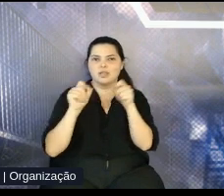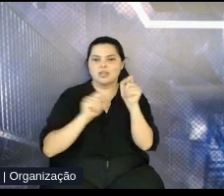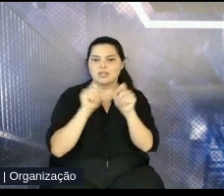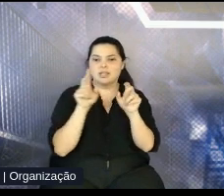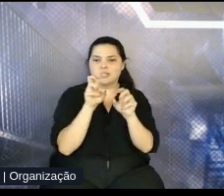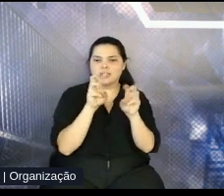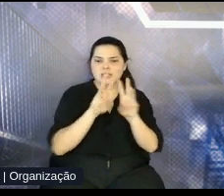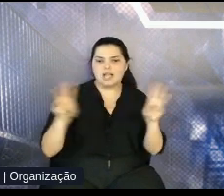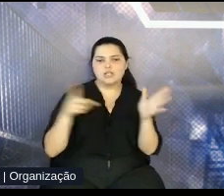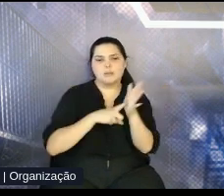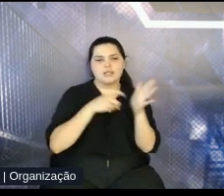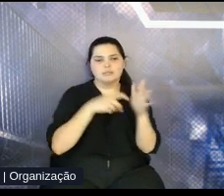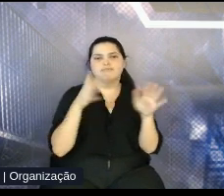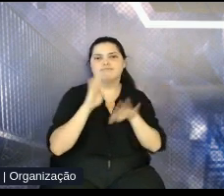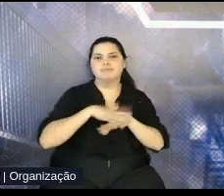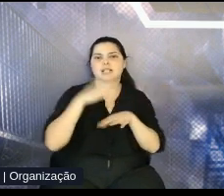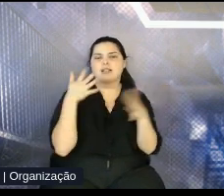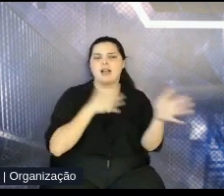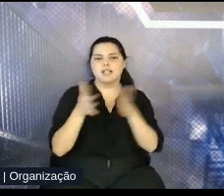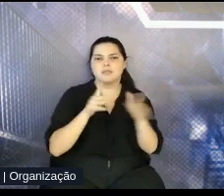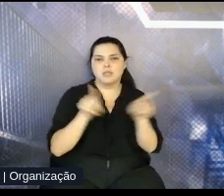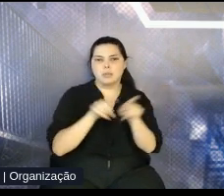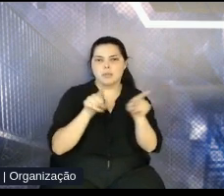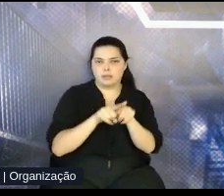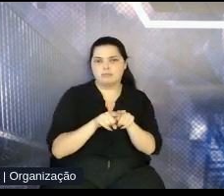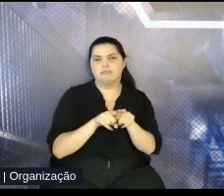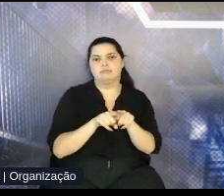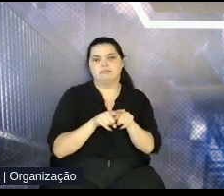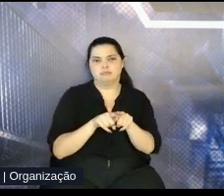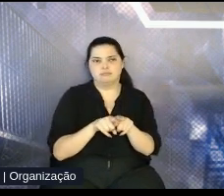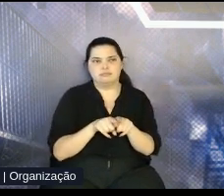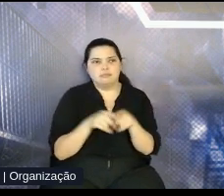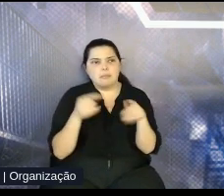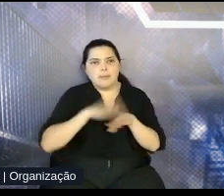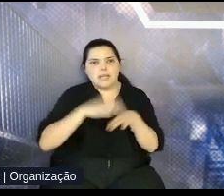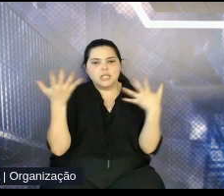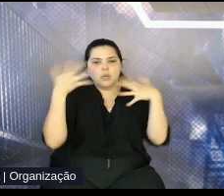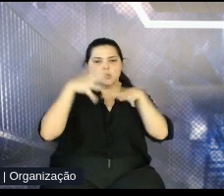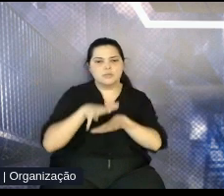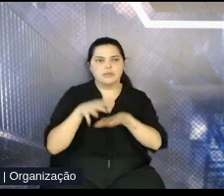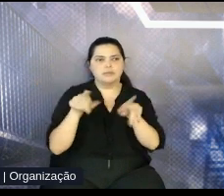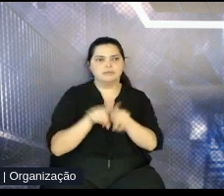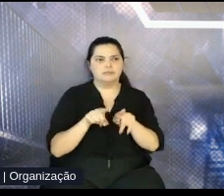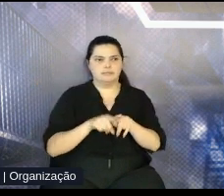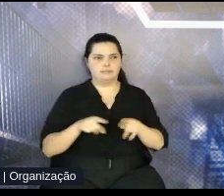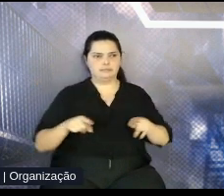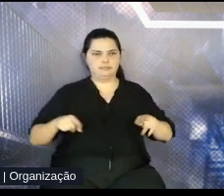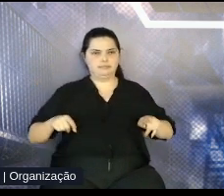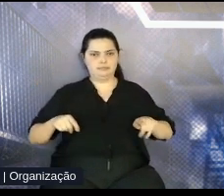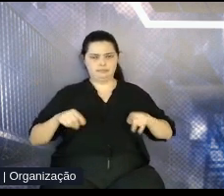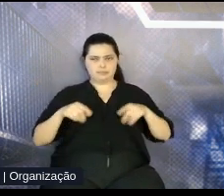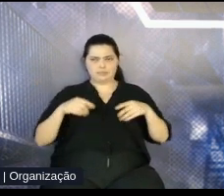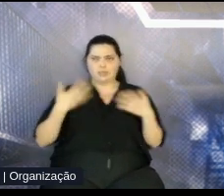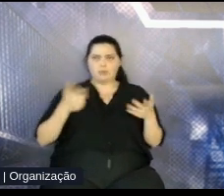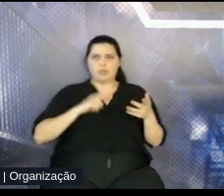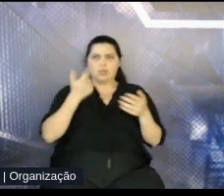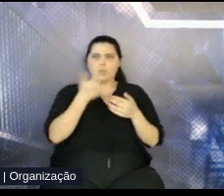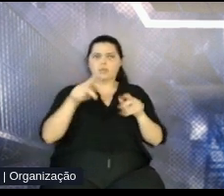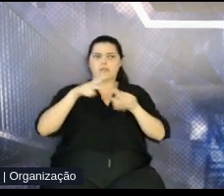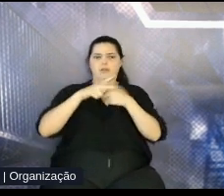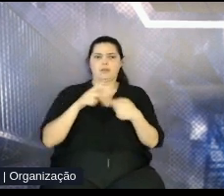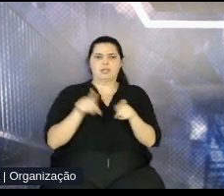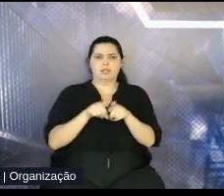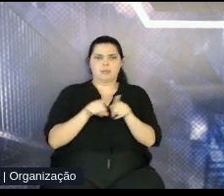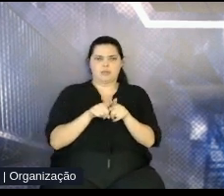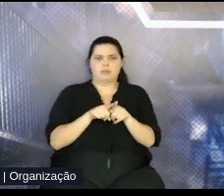acessível, já tornando essa sua aplicação web mais inclusiva, beleza? Então, a gente levantou várias outras ferramentas, trouxe